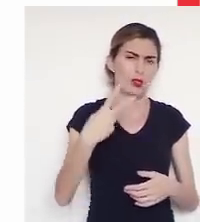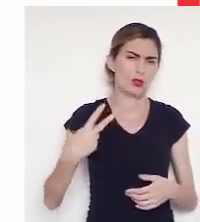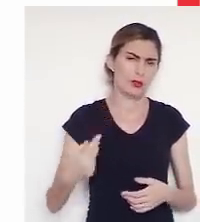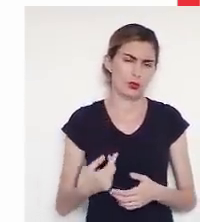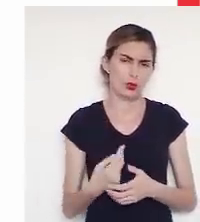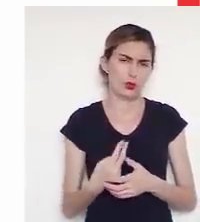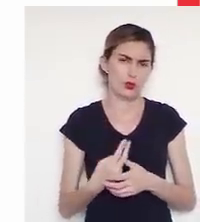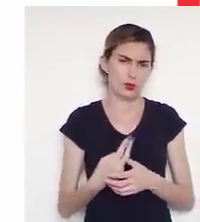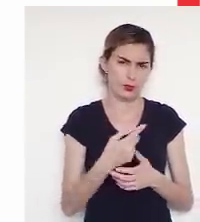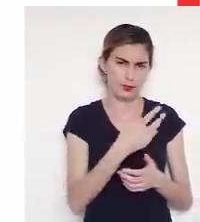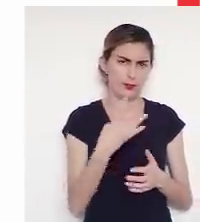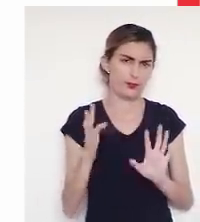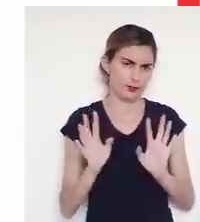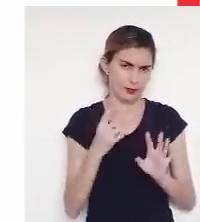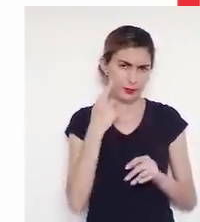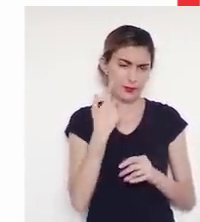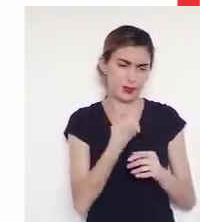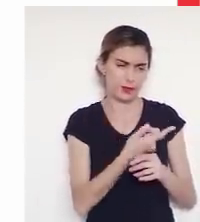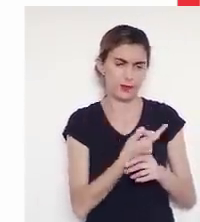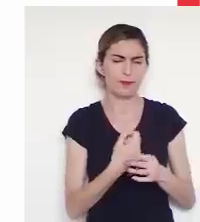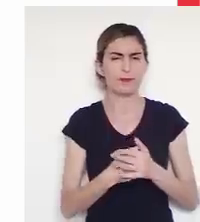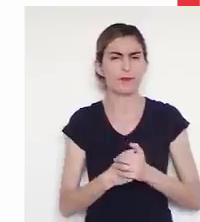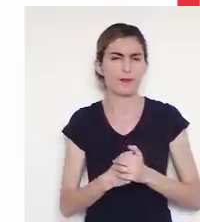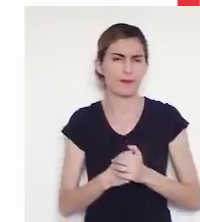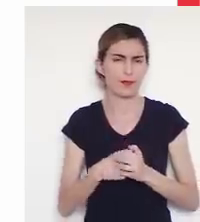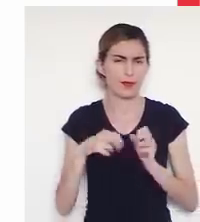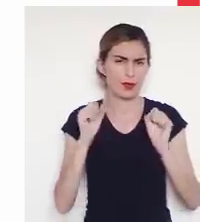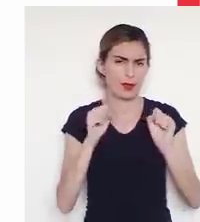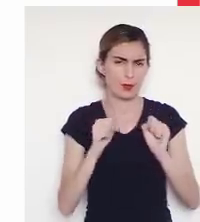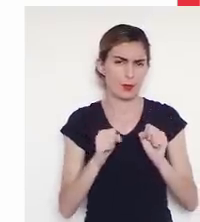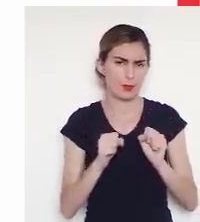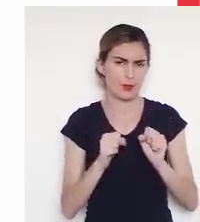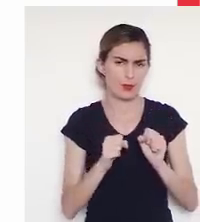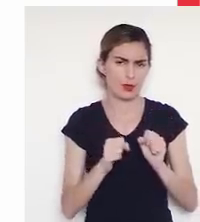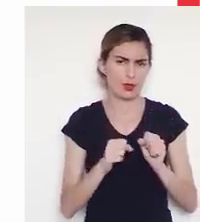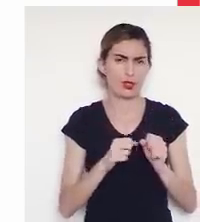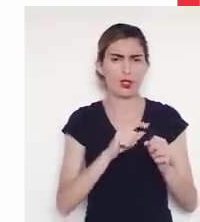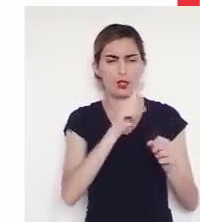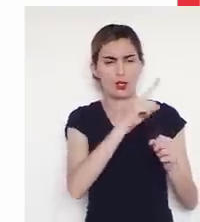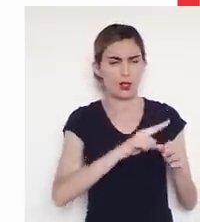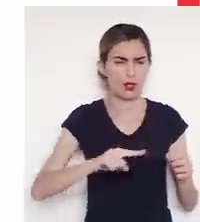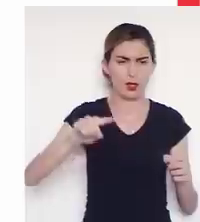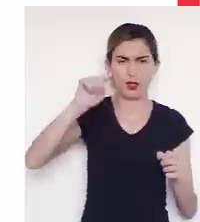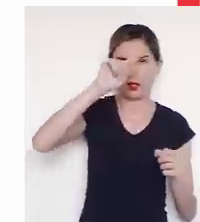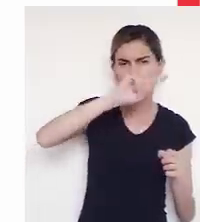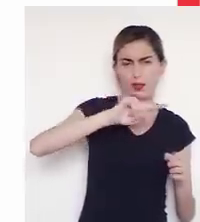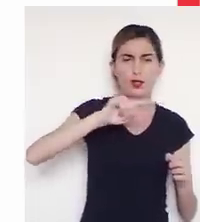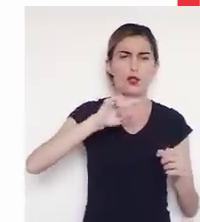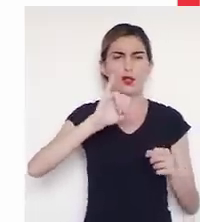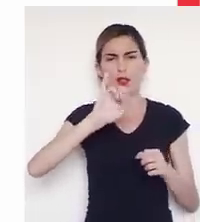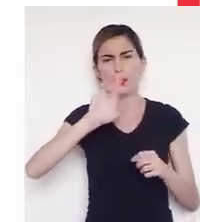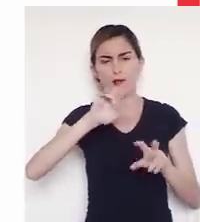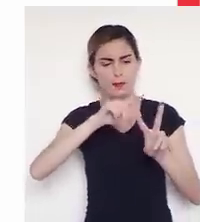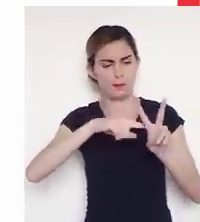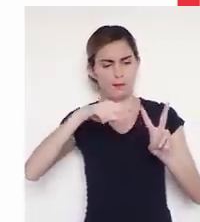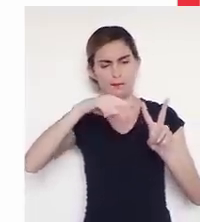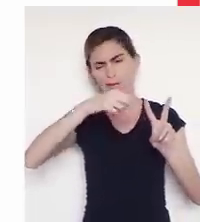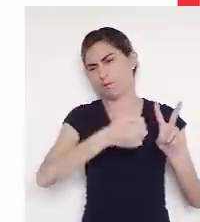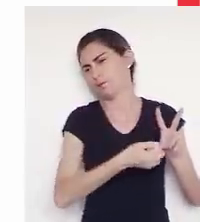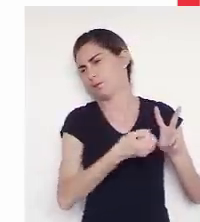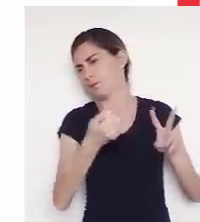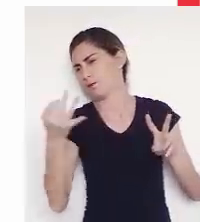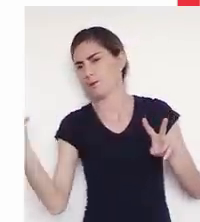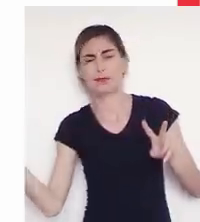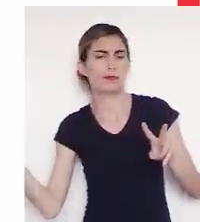1,41. De forma análoga, nós poderíamos gerar tantos outros irracionais infinitos aí